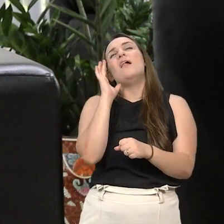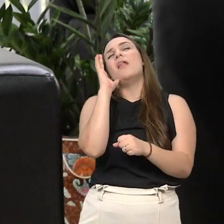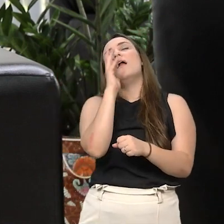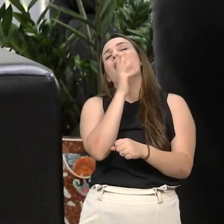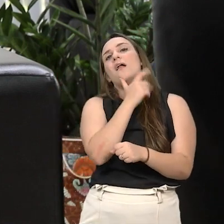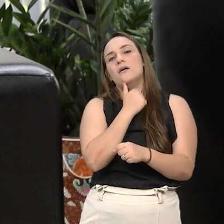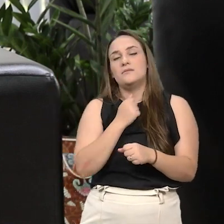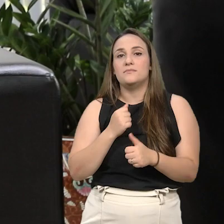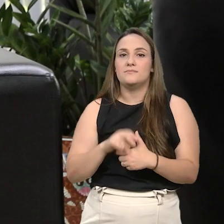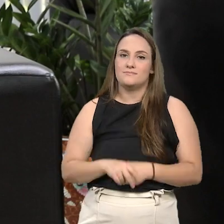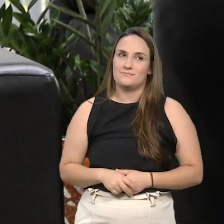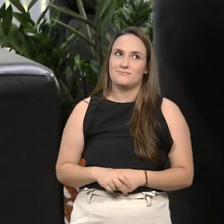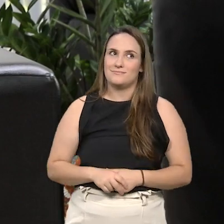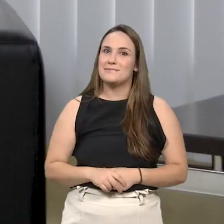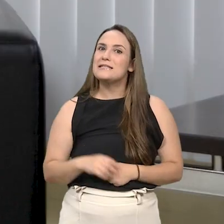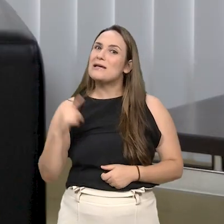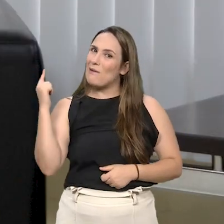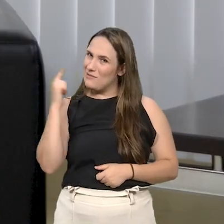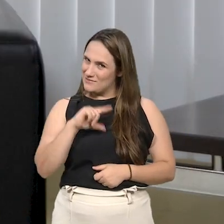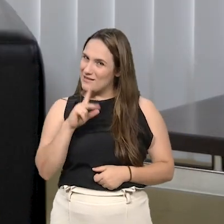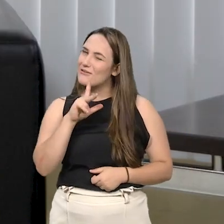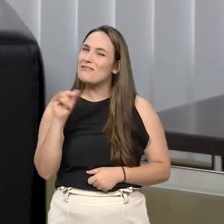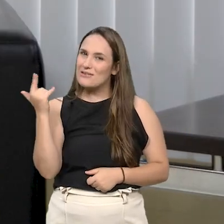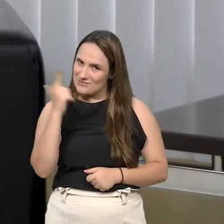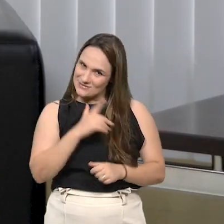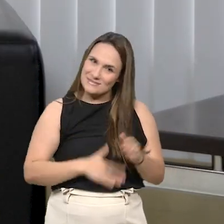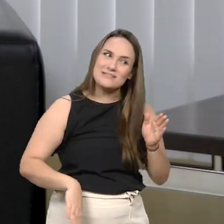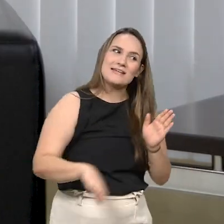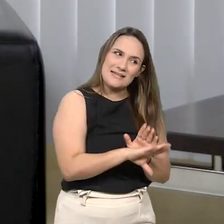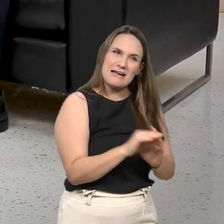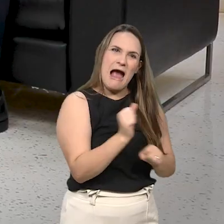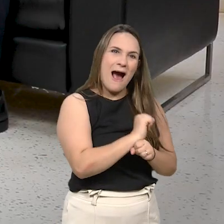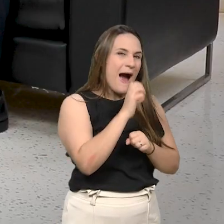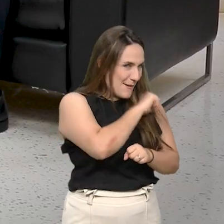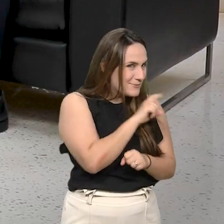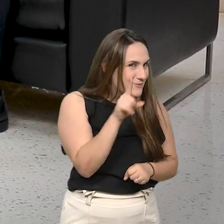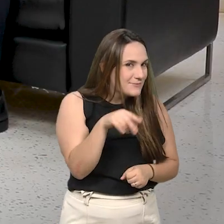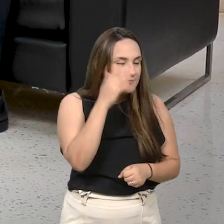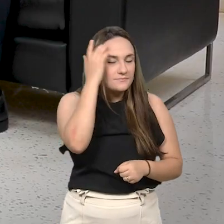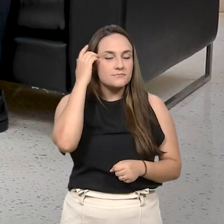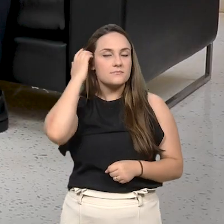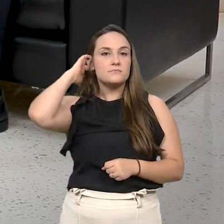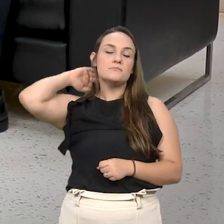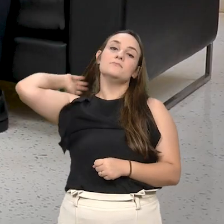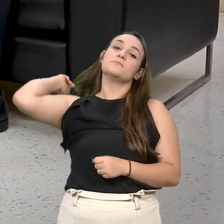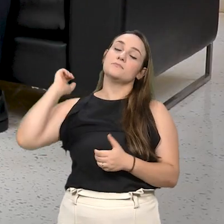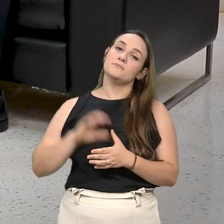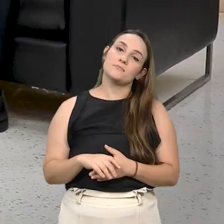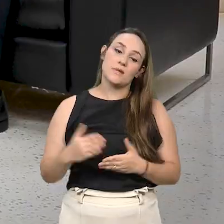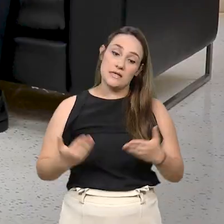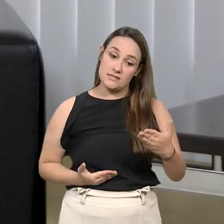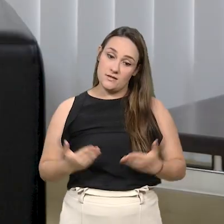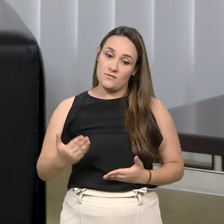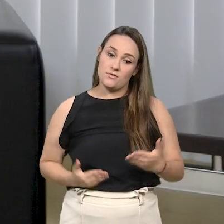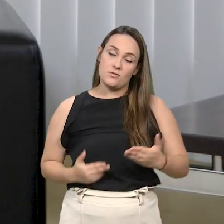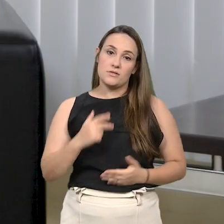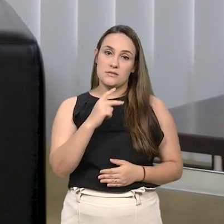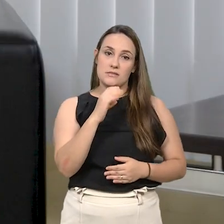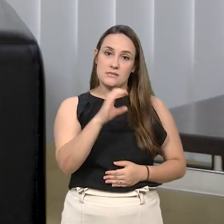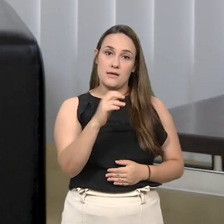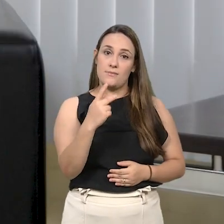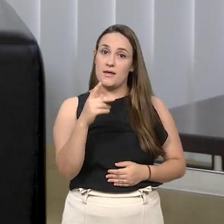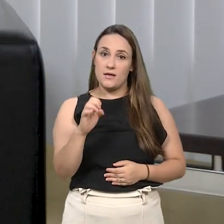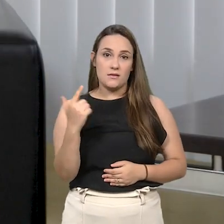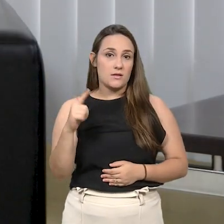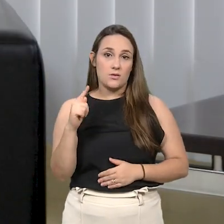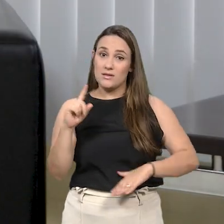carroça. Vai chegar lá, quem sabe chega nessa Ferrari. Os servidores da CPE, o senhor já colocou aqui,